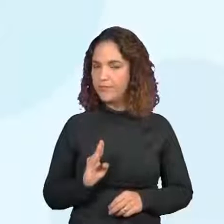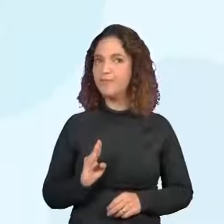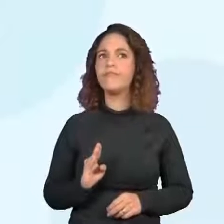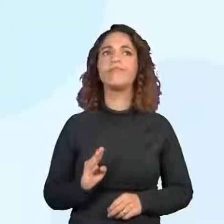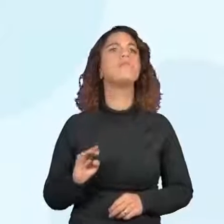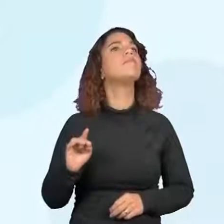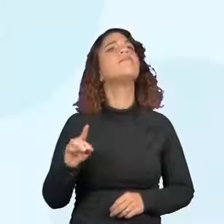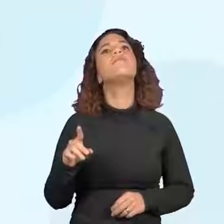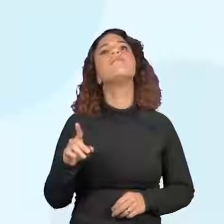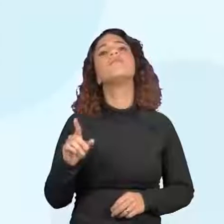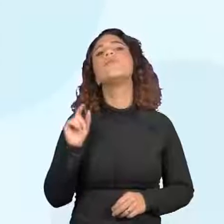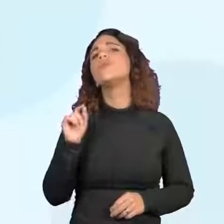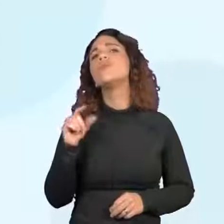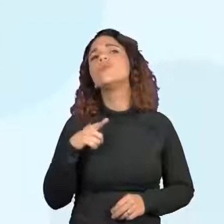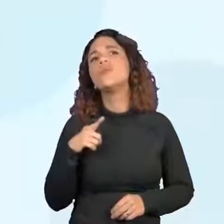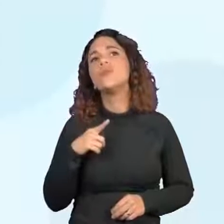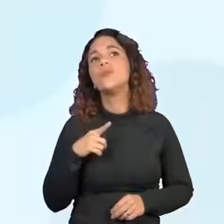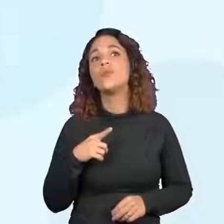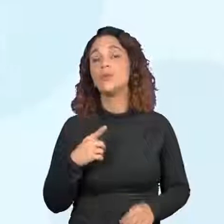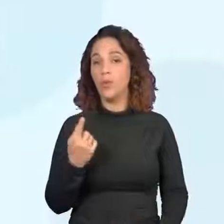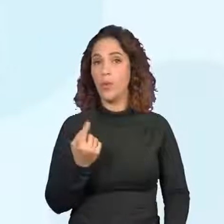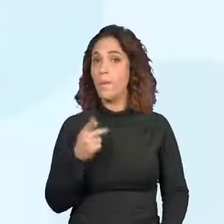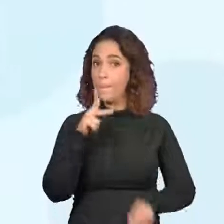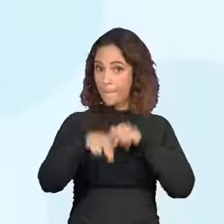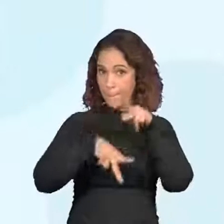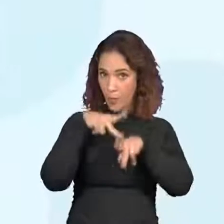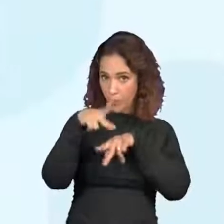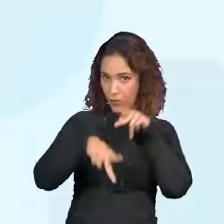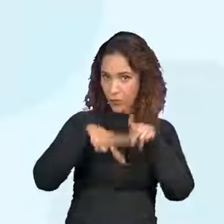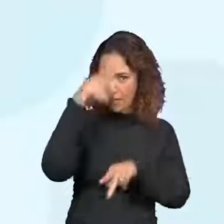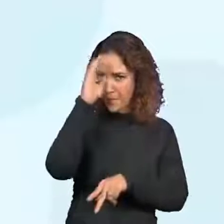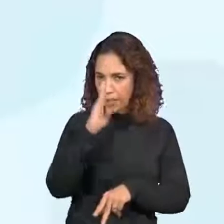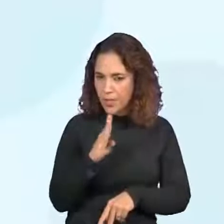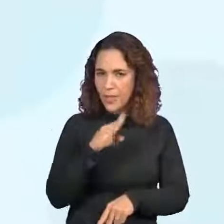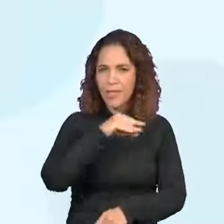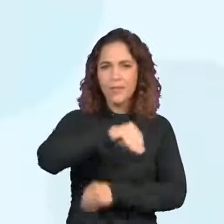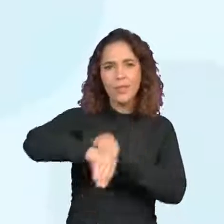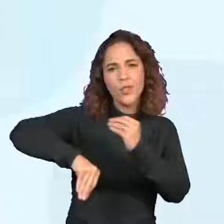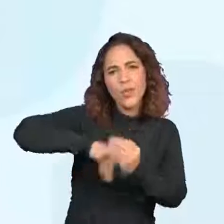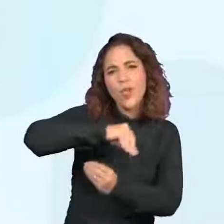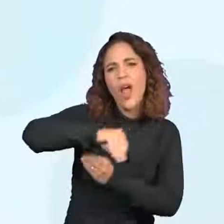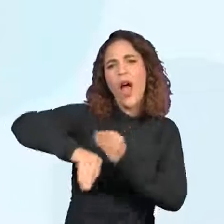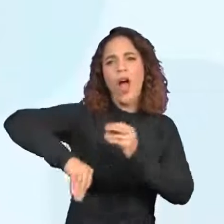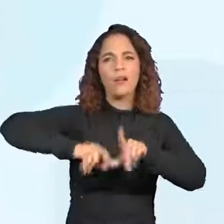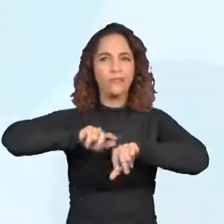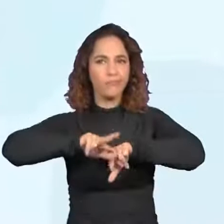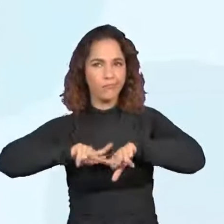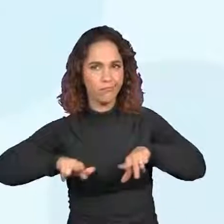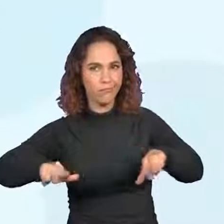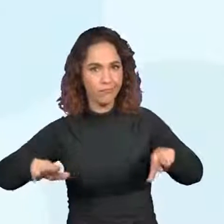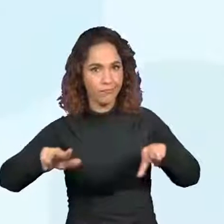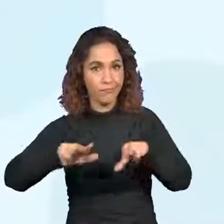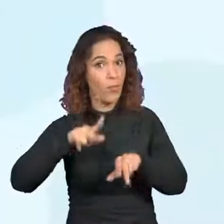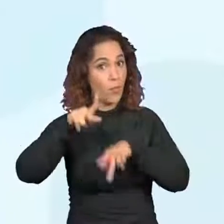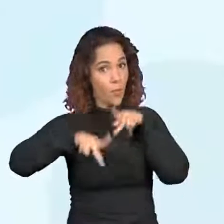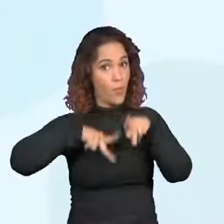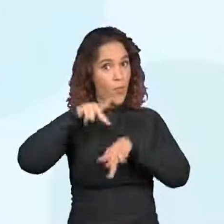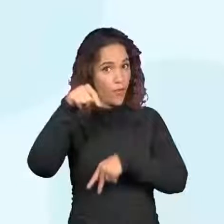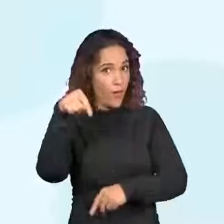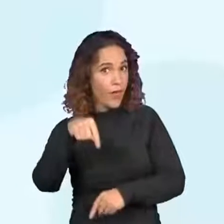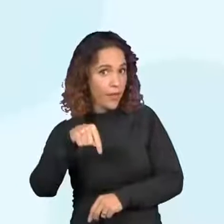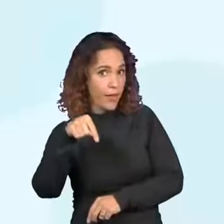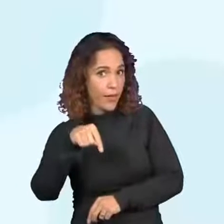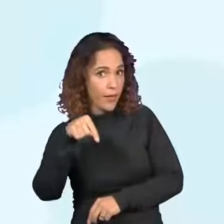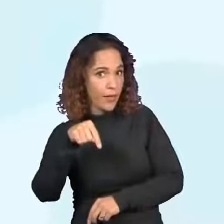formado por um povo misturados, plural. O povo brasileiro